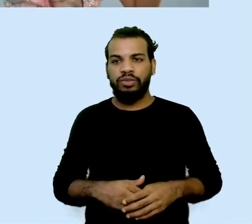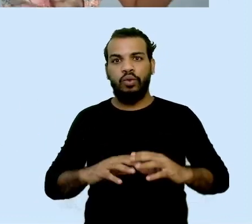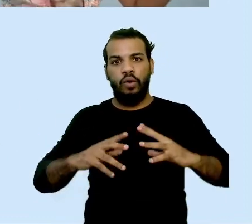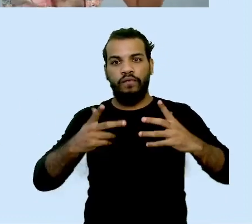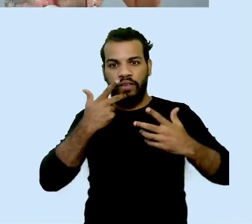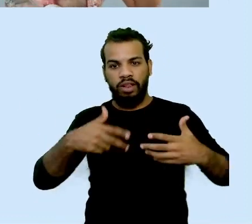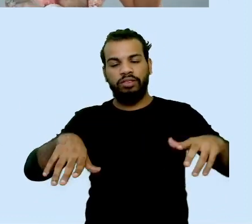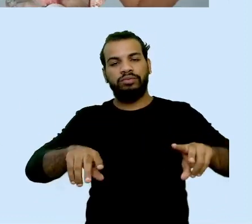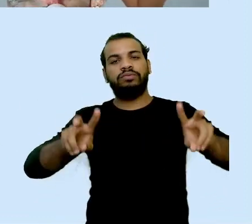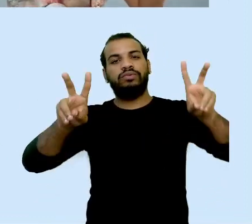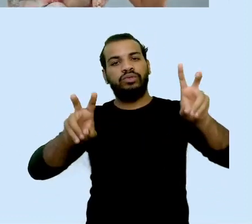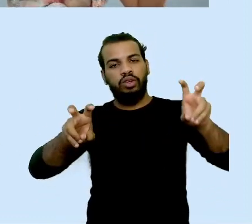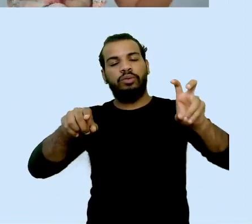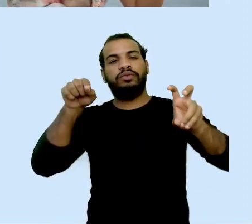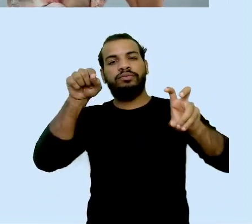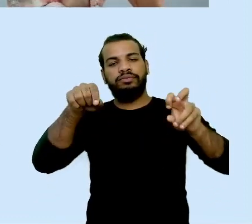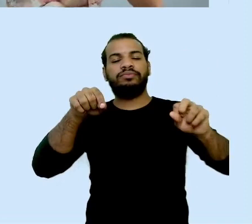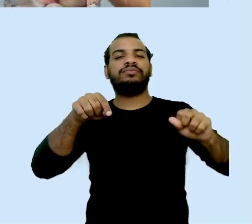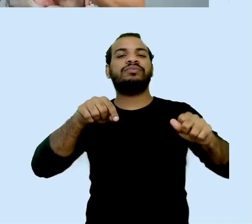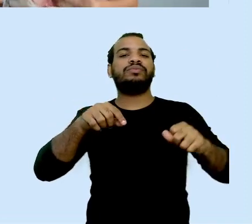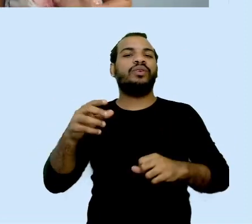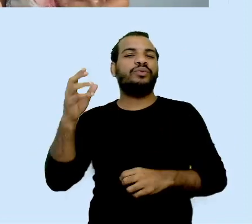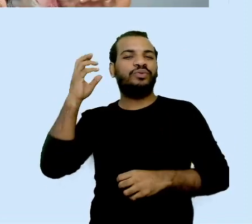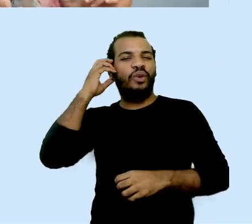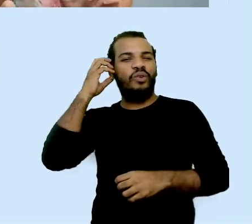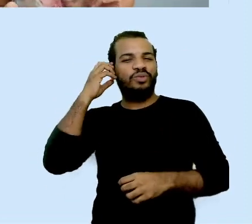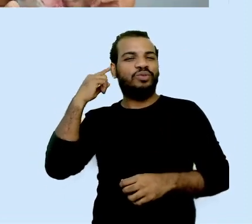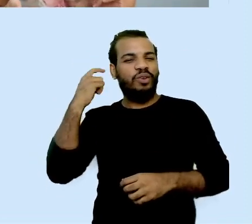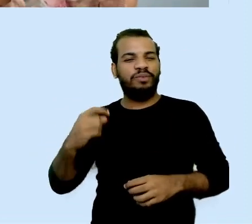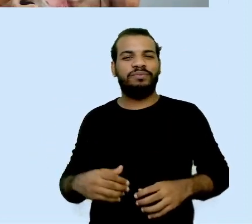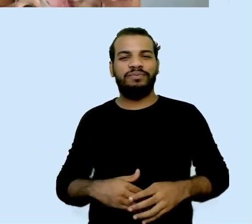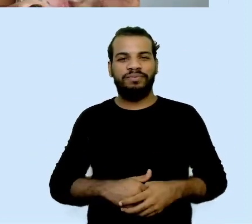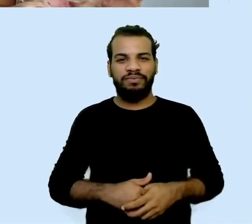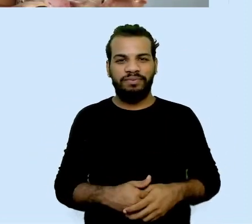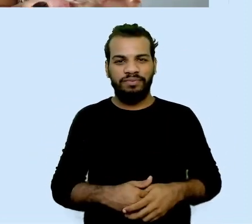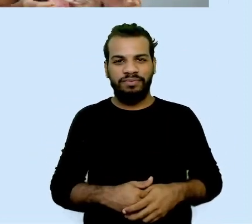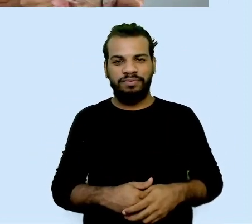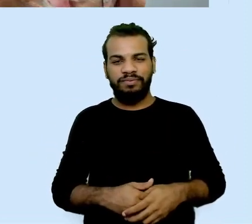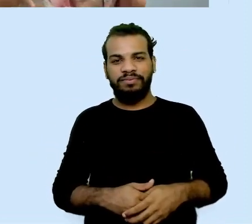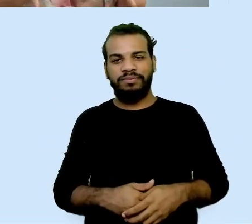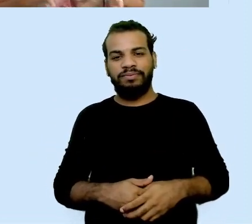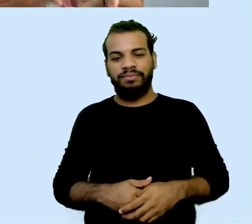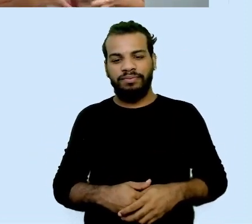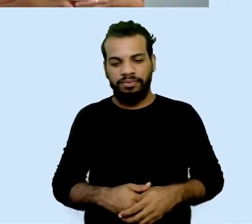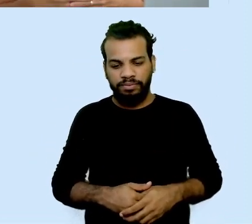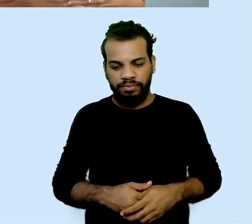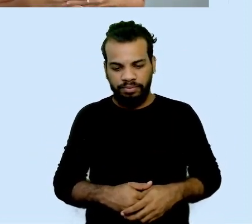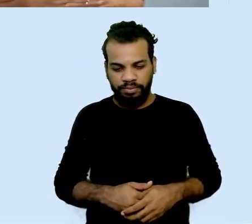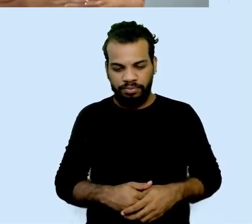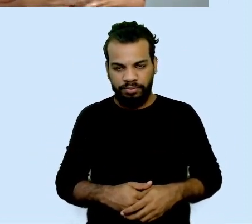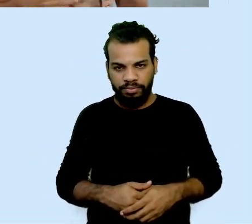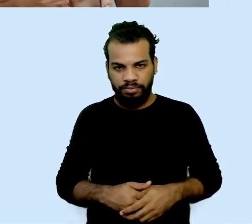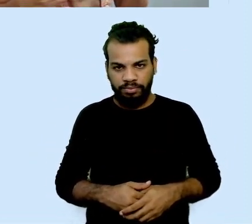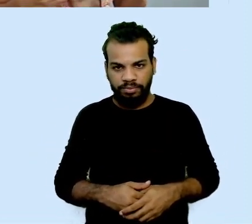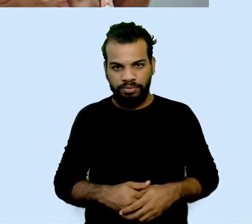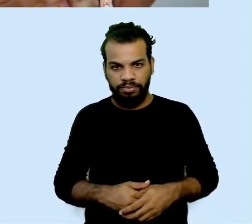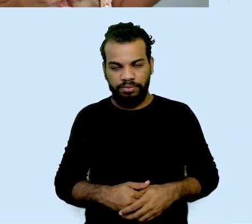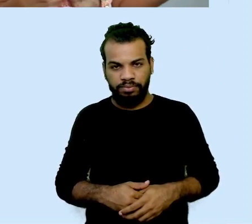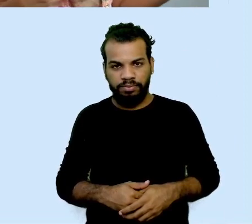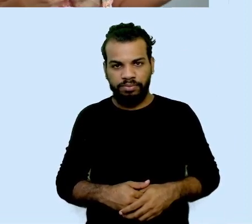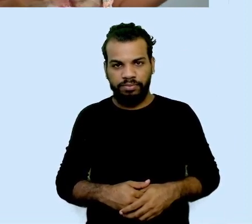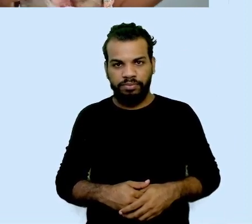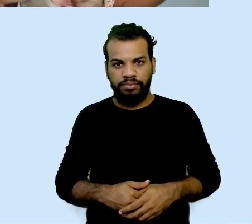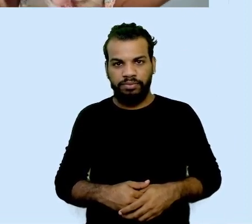que compõe essa trilha sonora. Então, super importante. Com a trilha sonora, criou-se